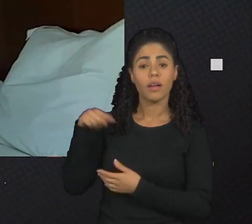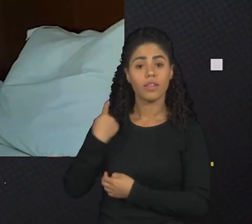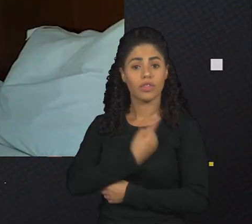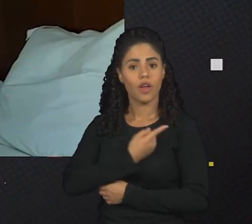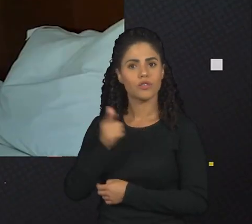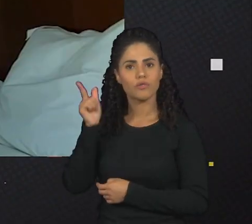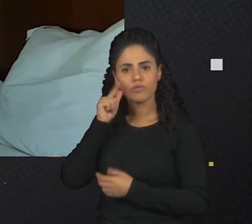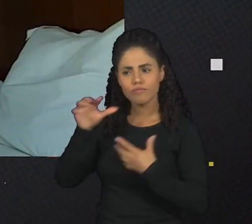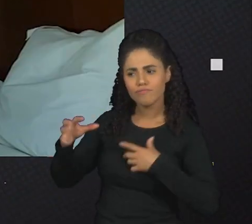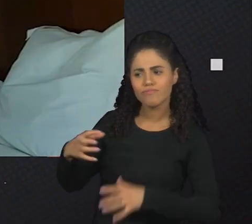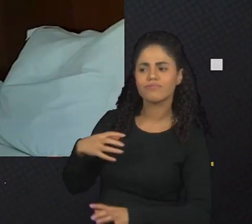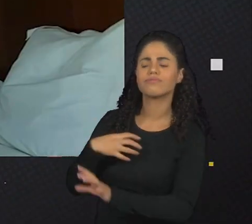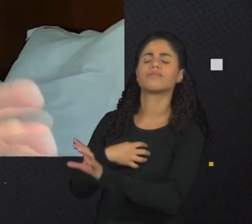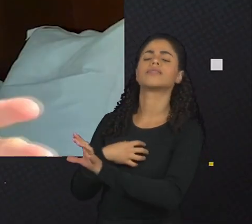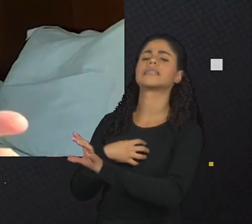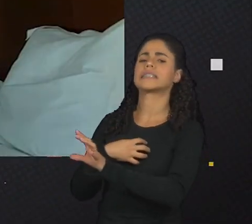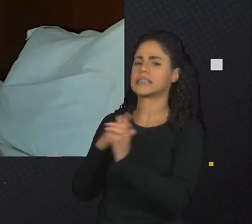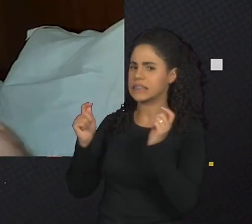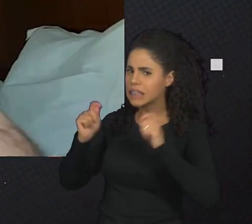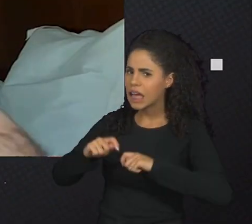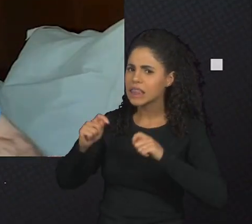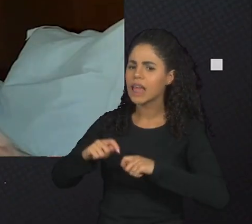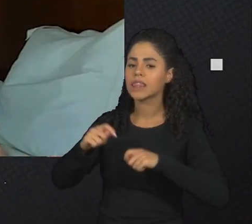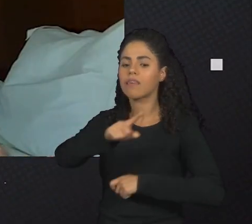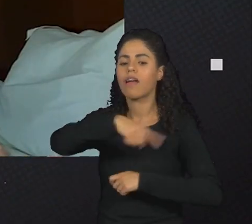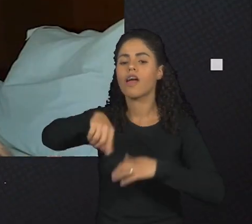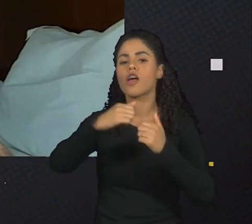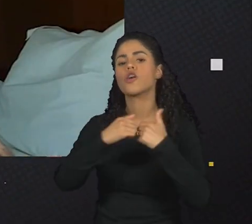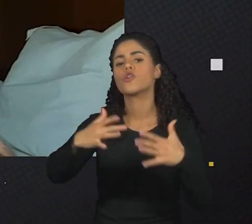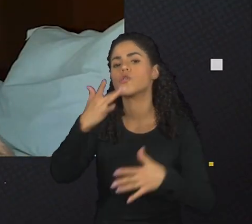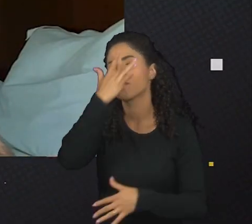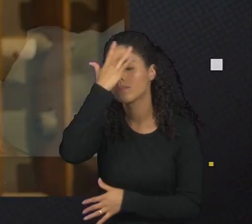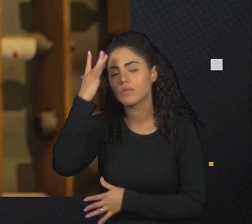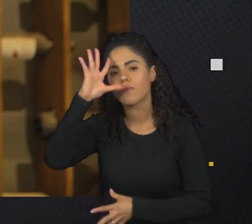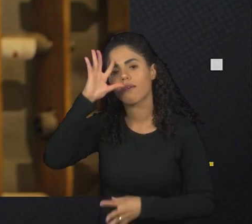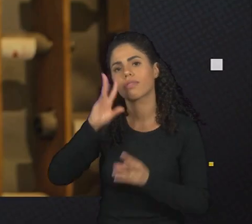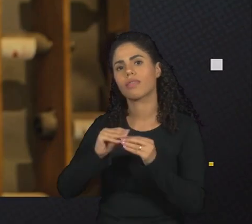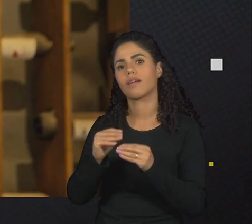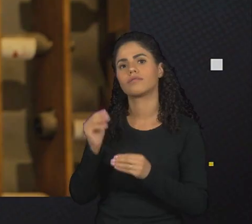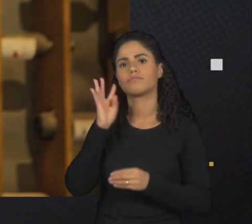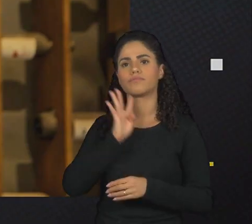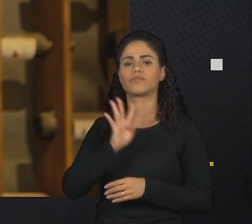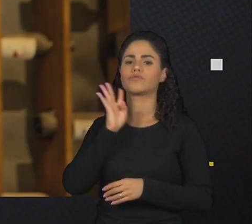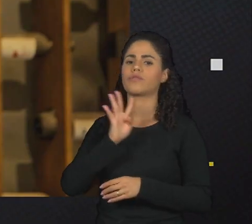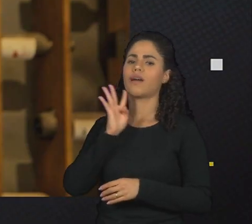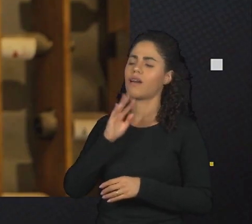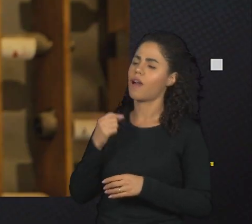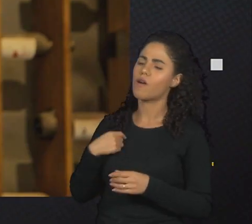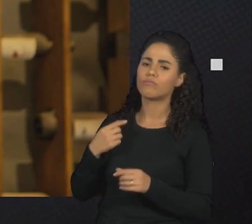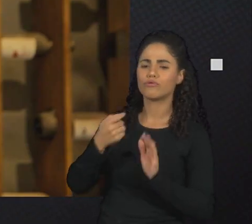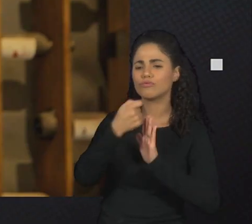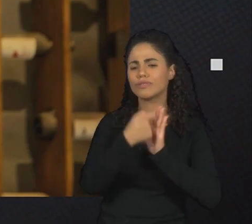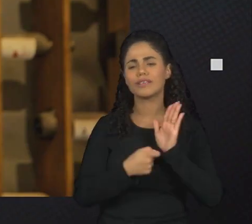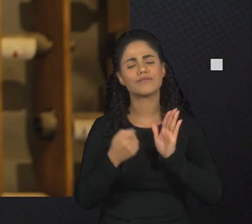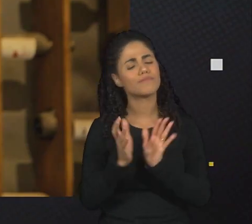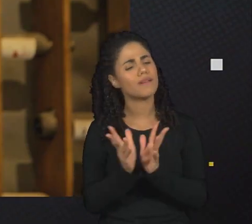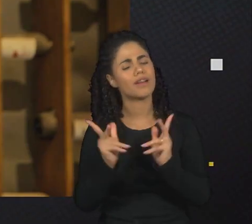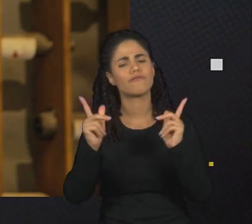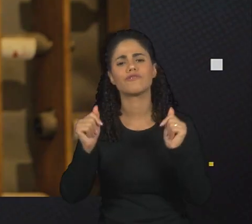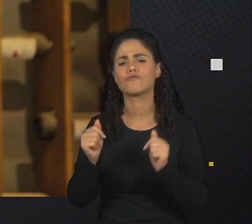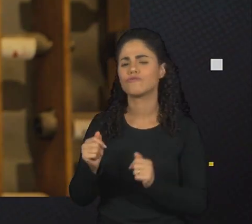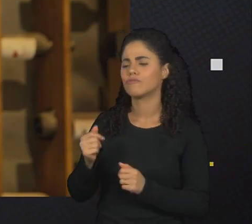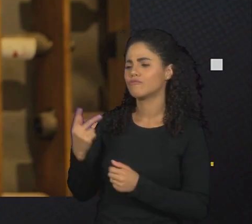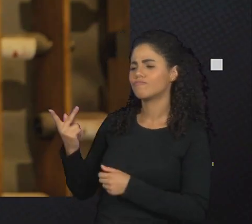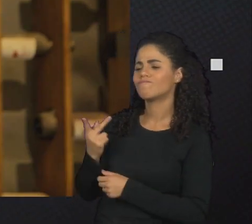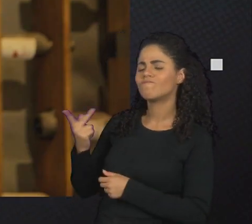uma empatia entre nós que passa para o público e fica bem bacana. A peça é muito gostosa, o texto é maravilhoso. E o